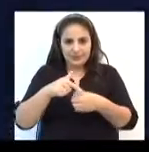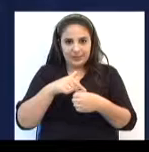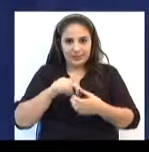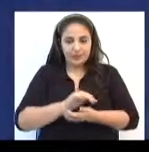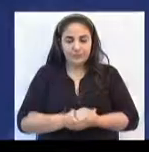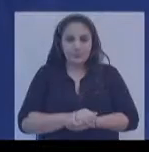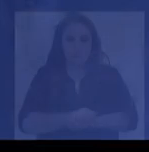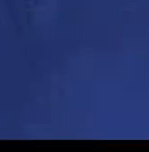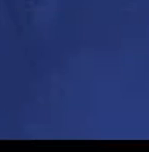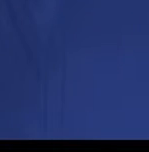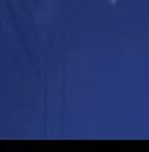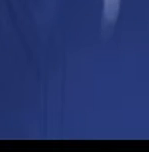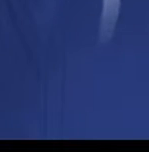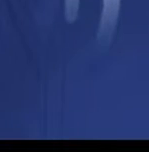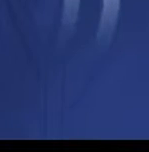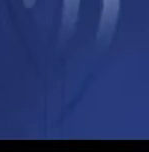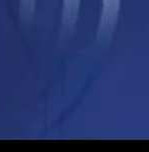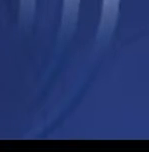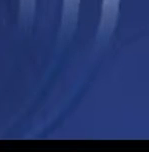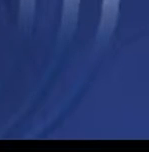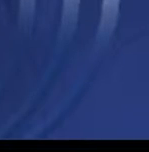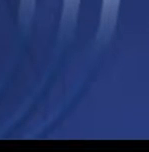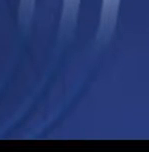Música